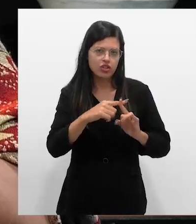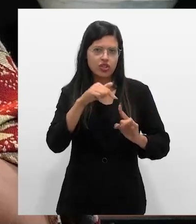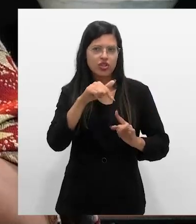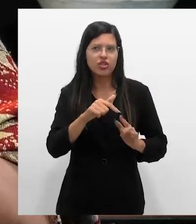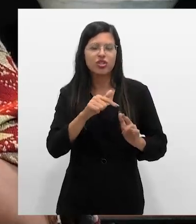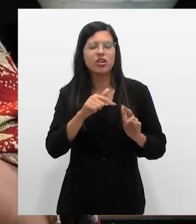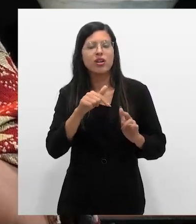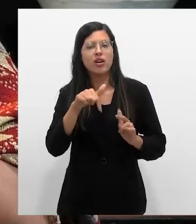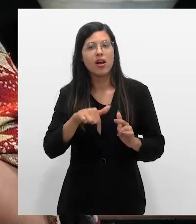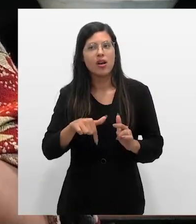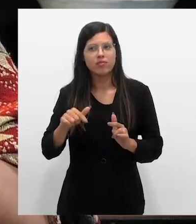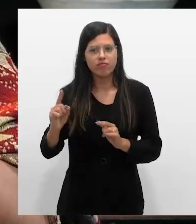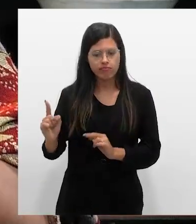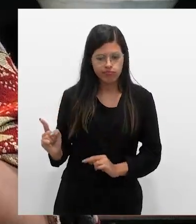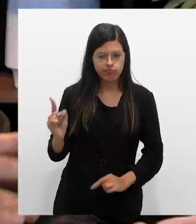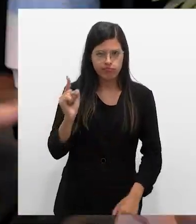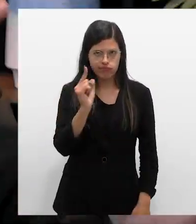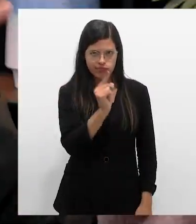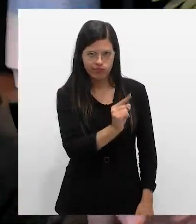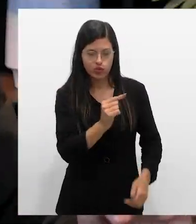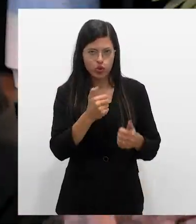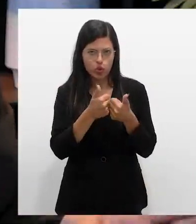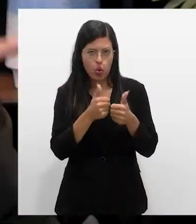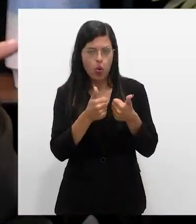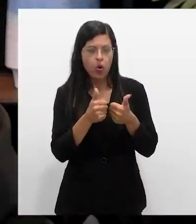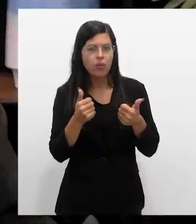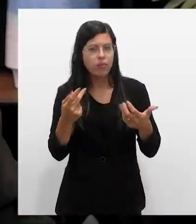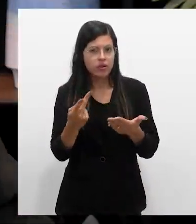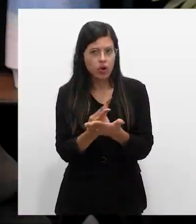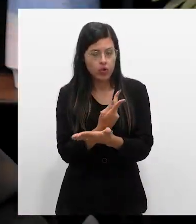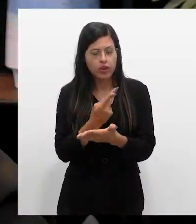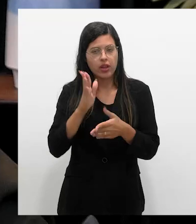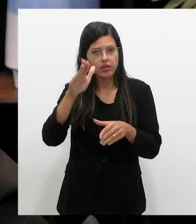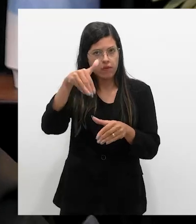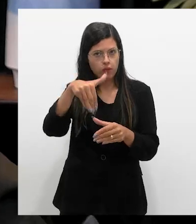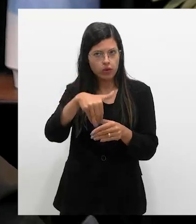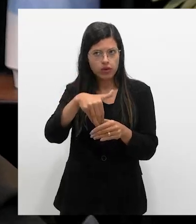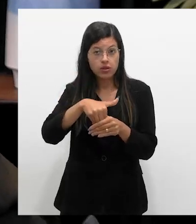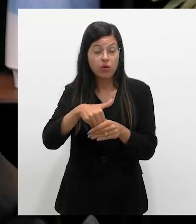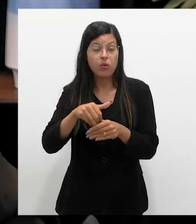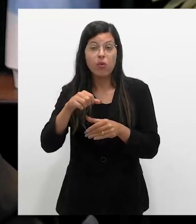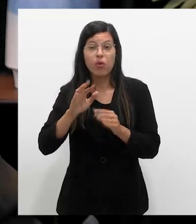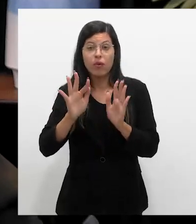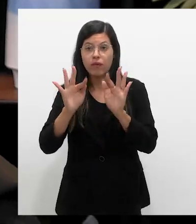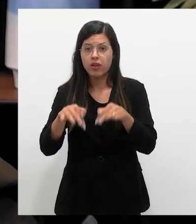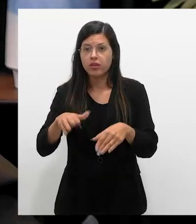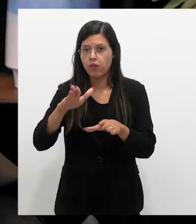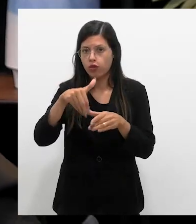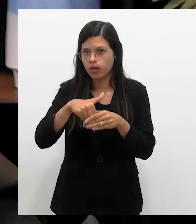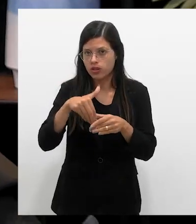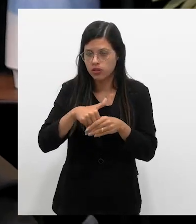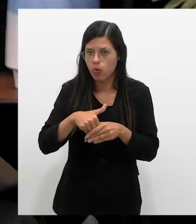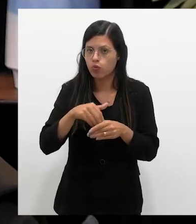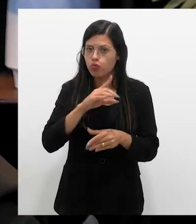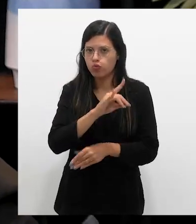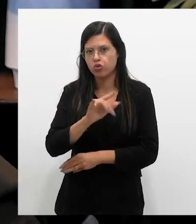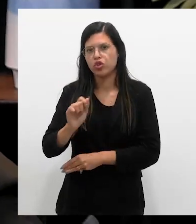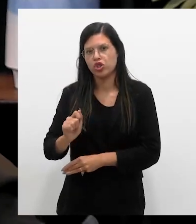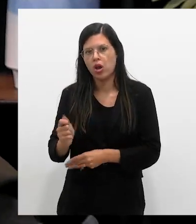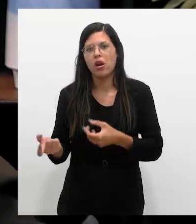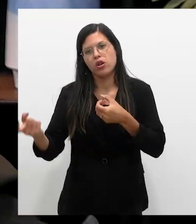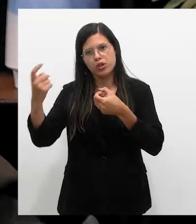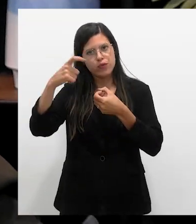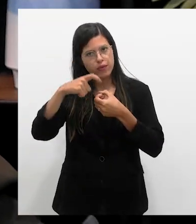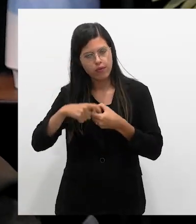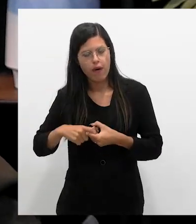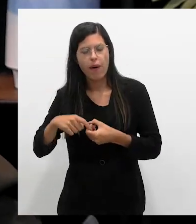alguns cardeais são mais idosos, então pegam um ônibus e vão da Casa Santa Marta para a Capela Sistina, onde ocorre a votação, e terminadas as votações do